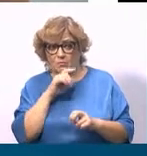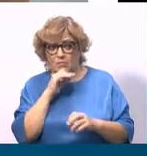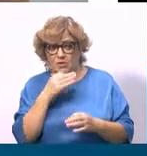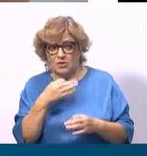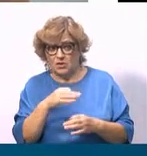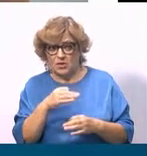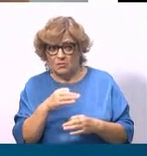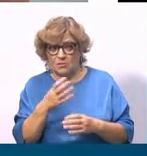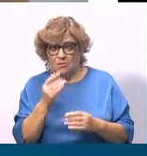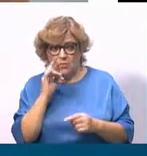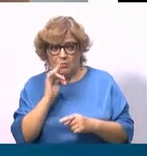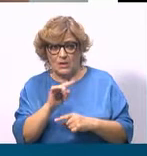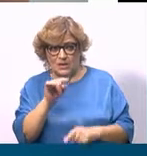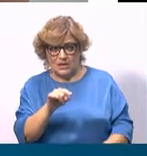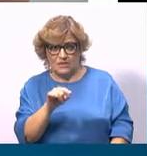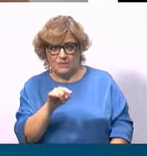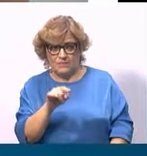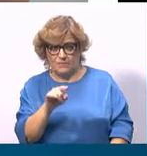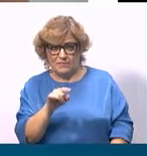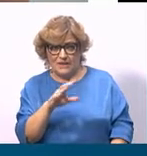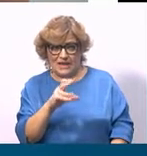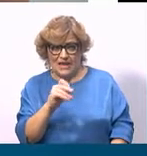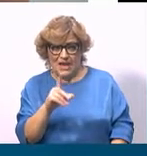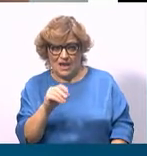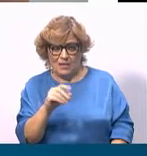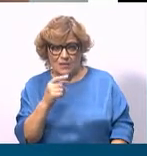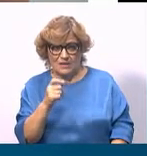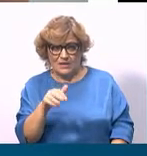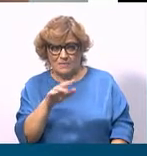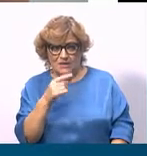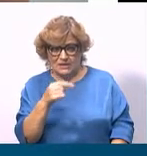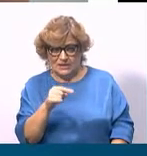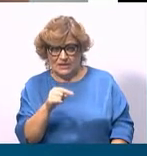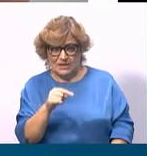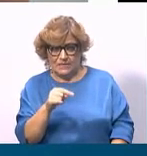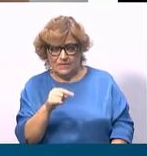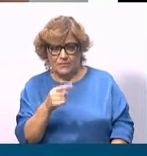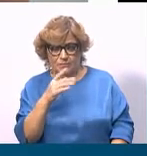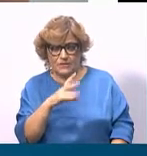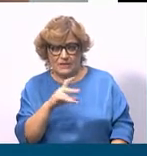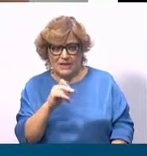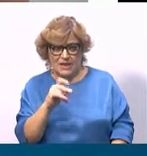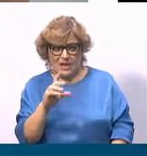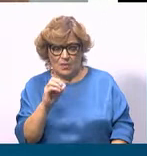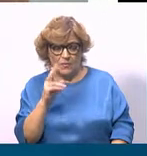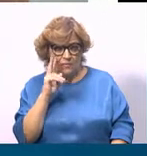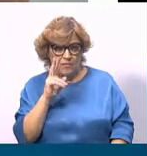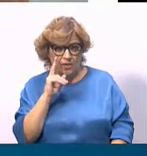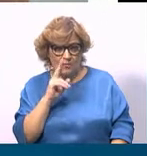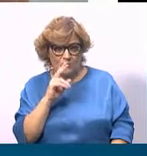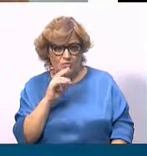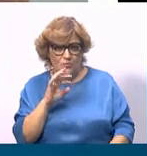normalmente ele é muito recorrente. Aqui, este calo, portanto, esta imagem que está aqui é um calo. Nós vemos aqui